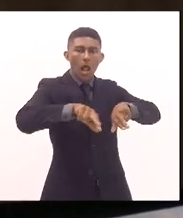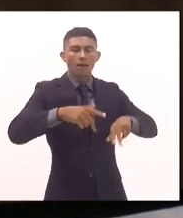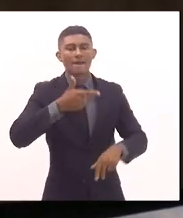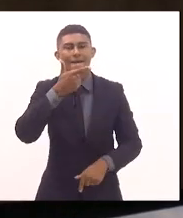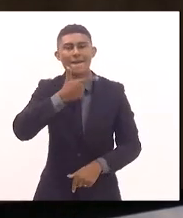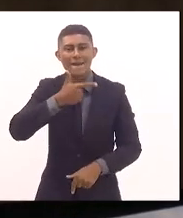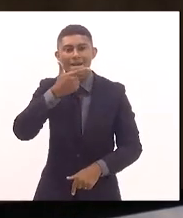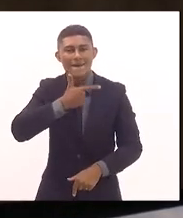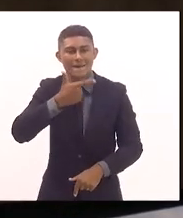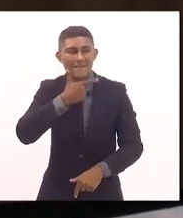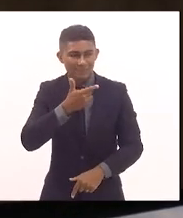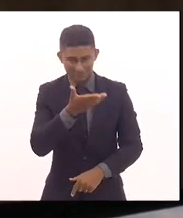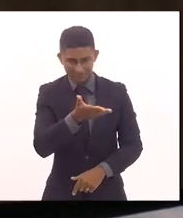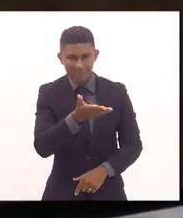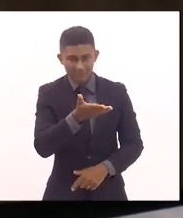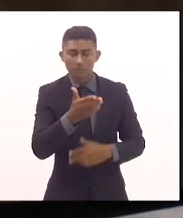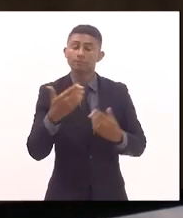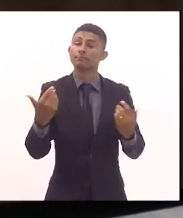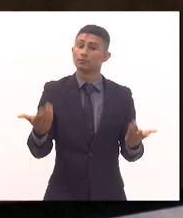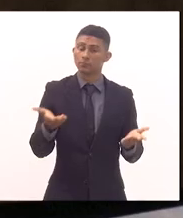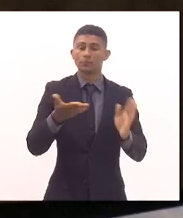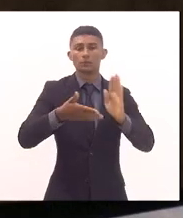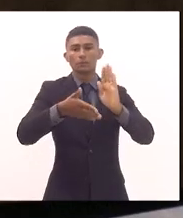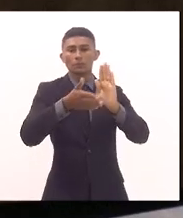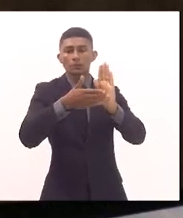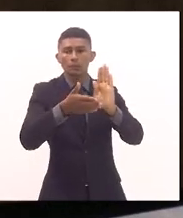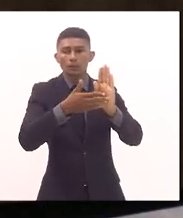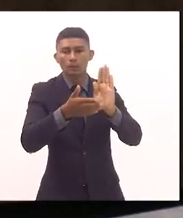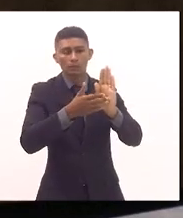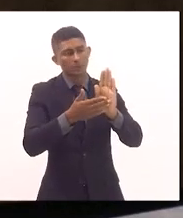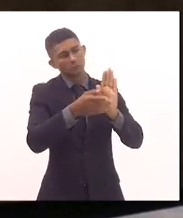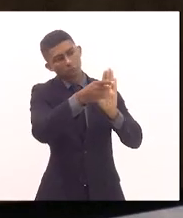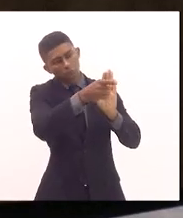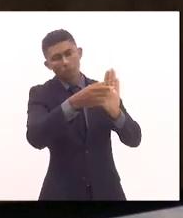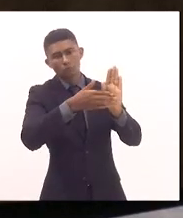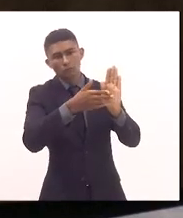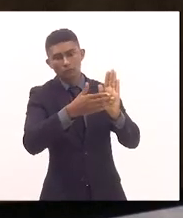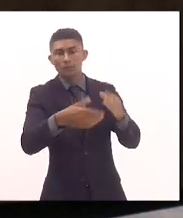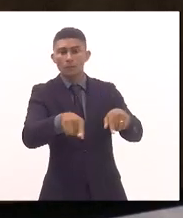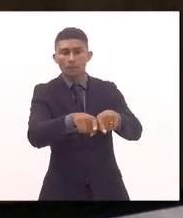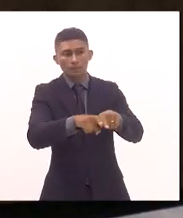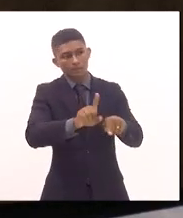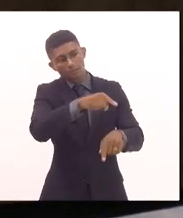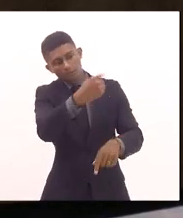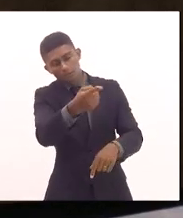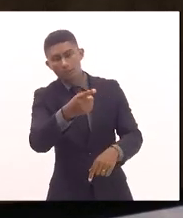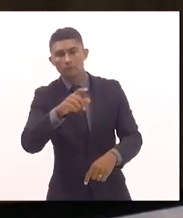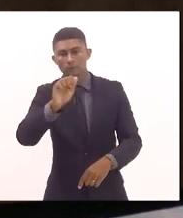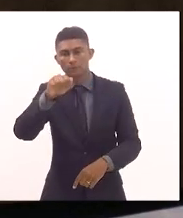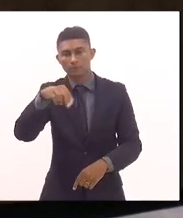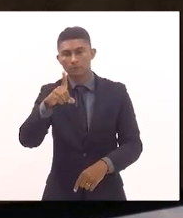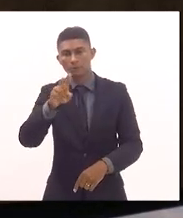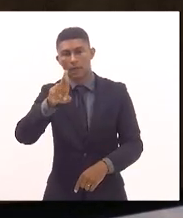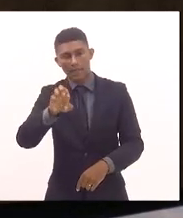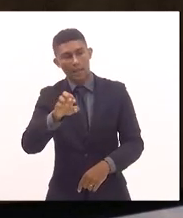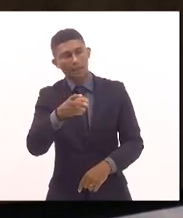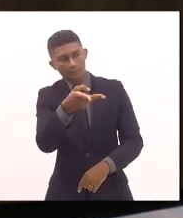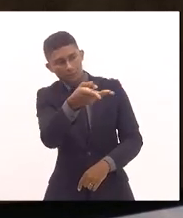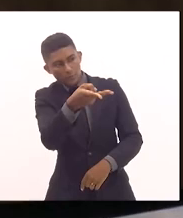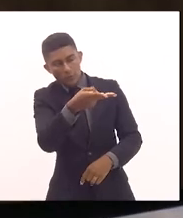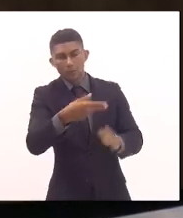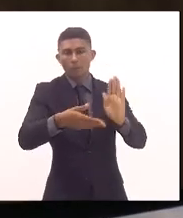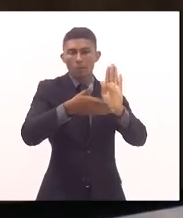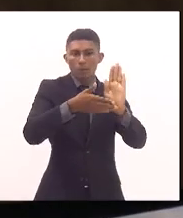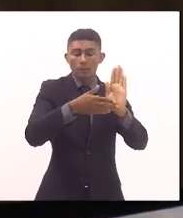artesanais. E nessa proposta de Vossa Excelência, deputado André Correia, tem artigos que